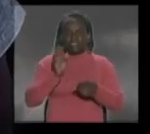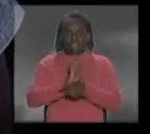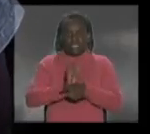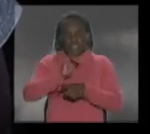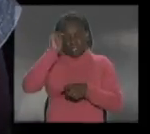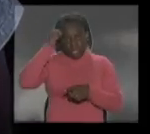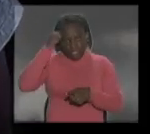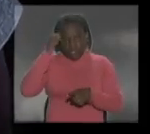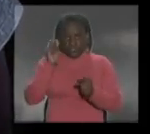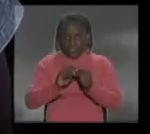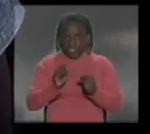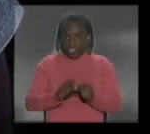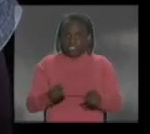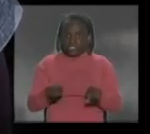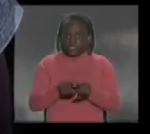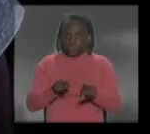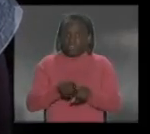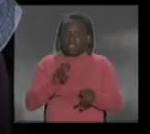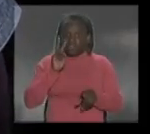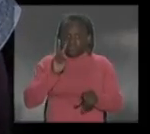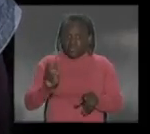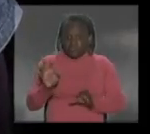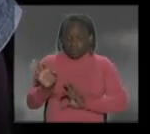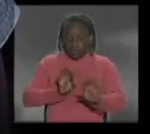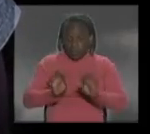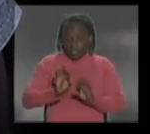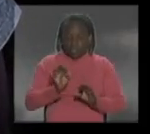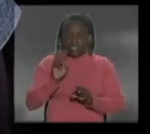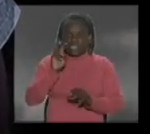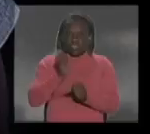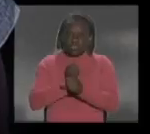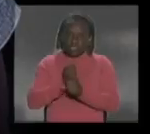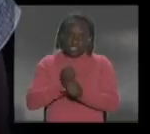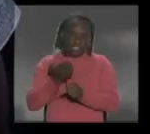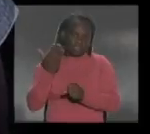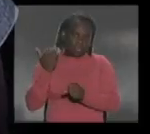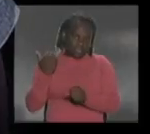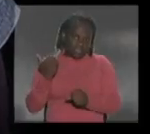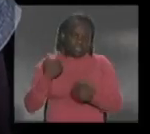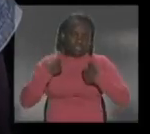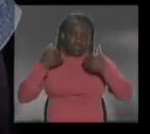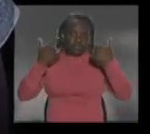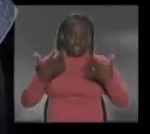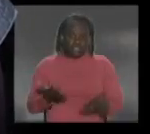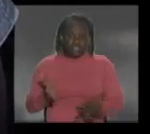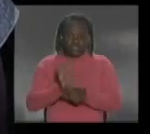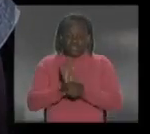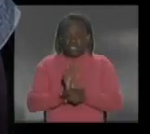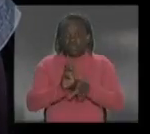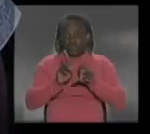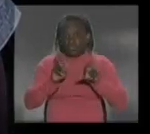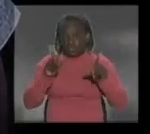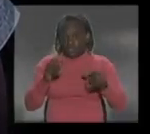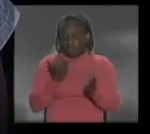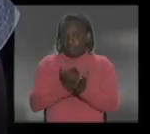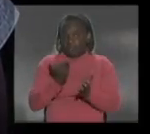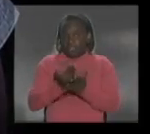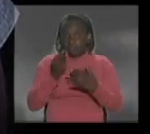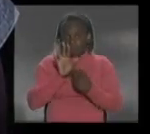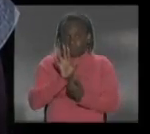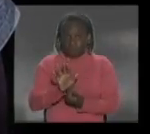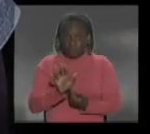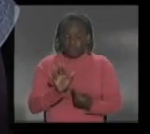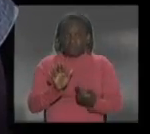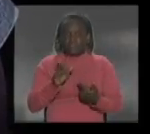fazem isso. E aí, do ponto de vista da produção, nos últimos 5 anos, eu diria que os filmes que se destacam, é claro que você vai ter um monte